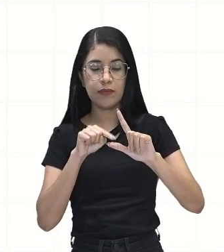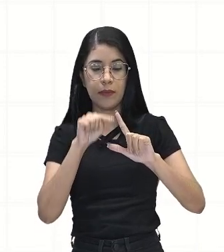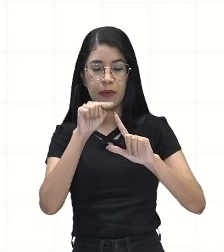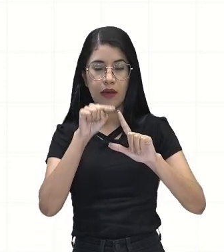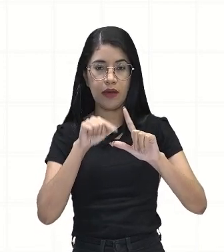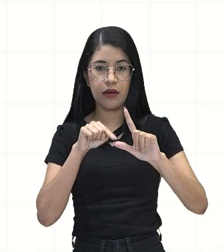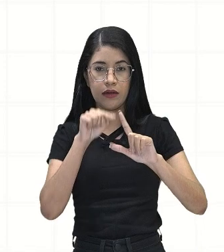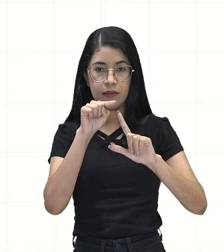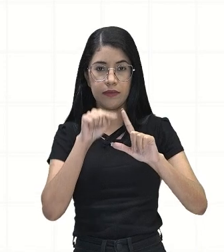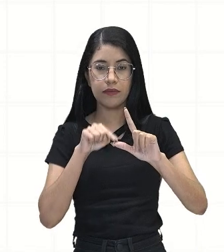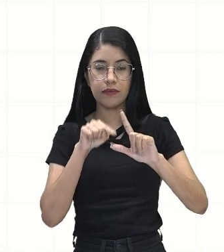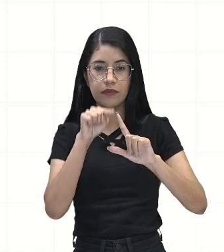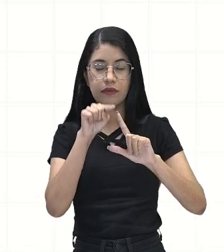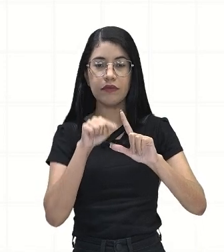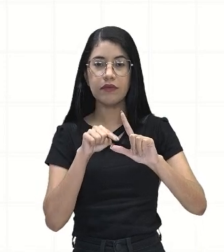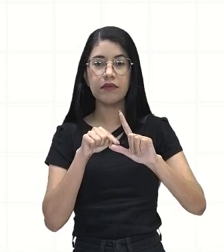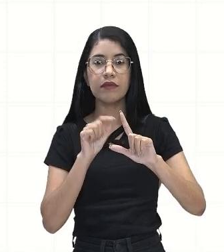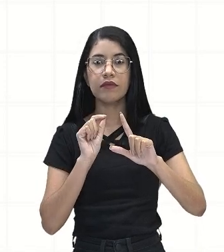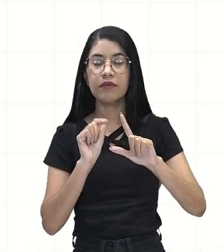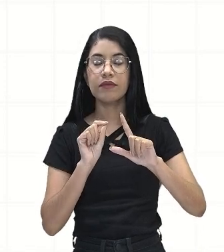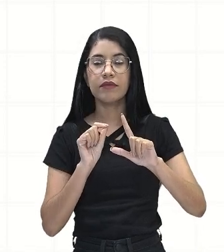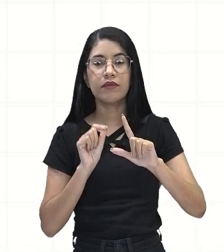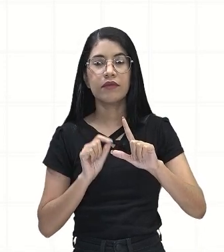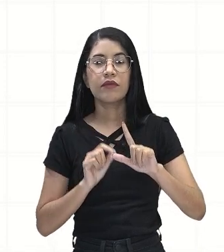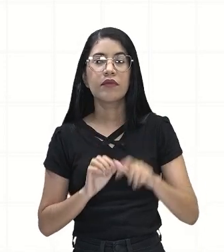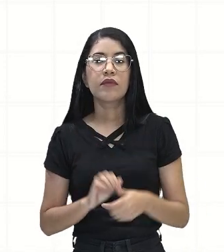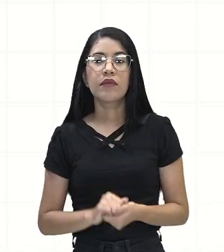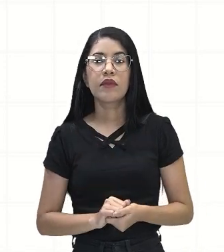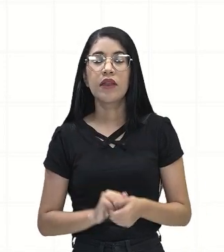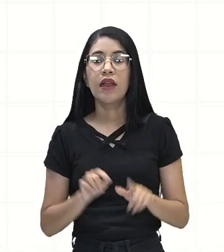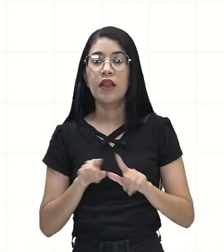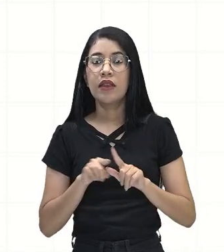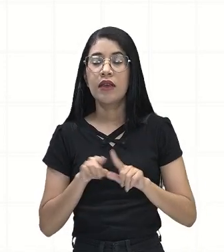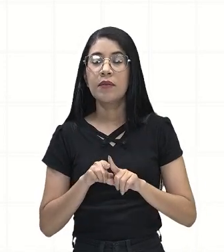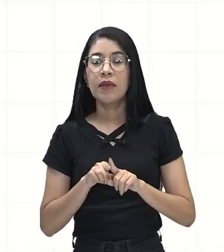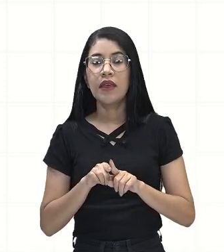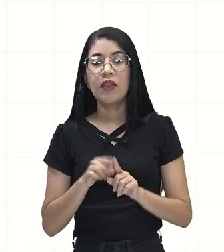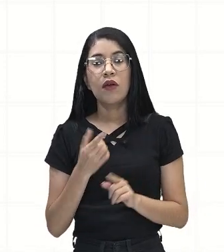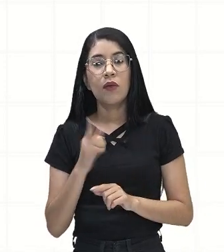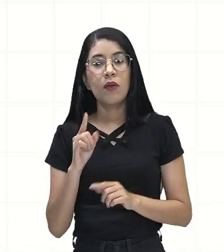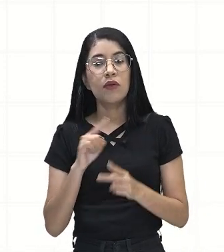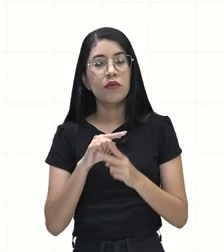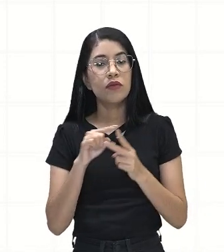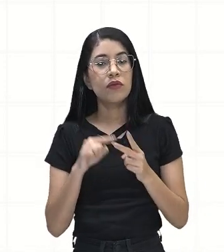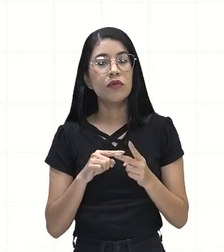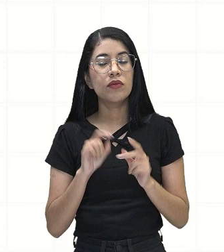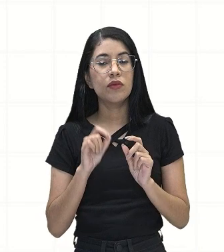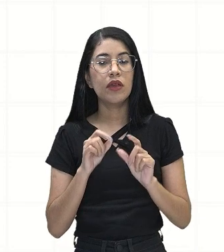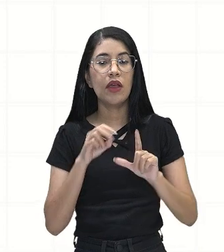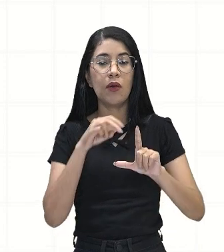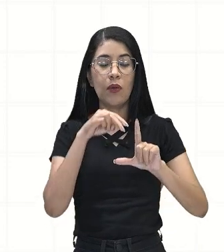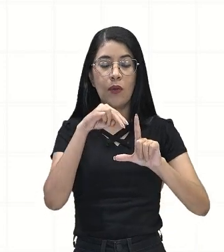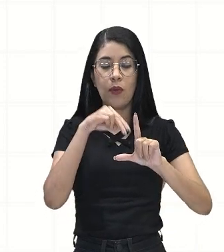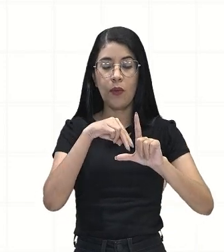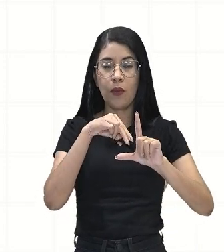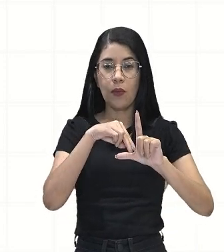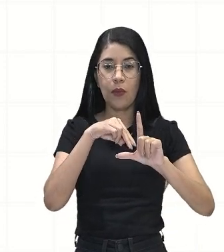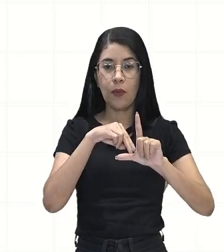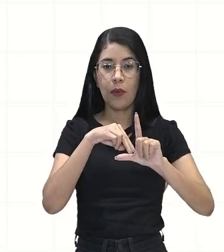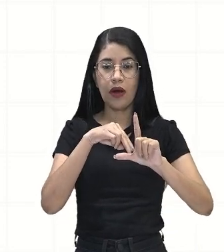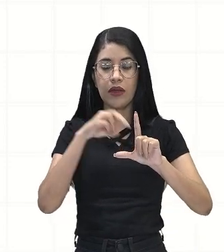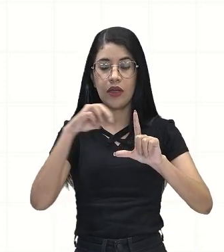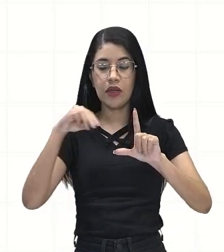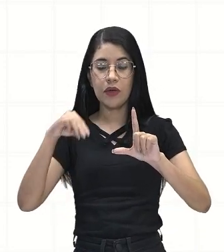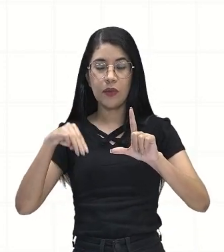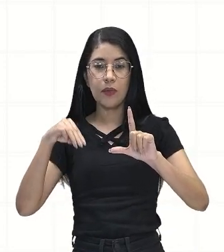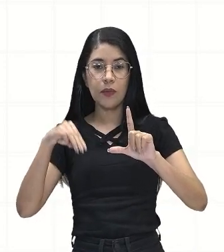da altura H, e aí eu vou também ter duas medidas bem interessantes, que é essa medida do lado N aqui. Quem